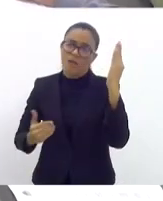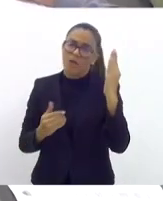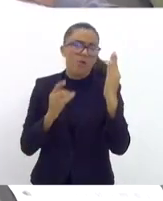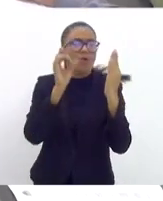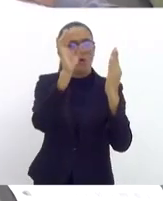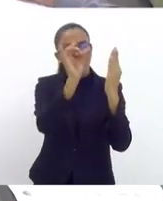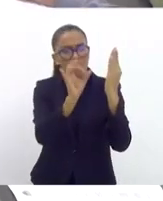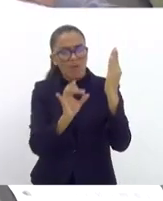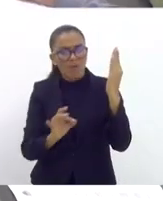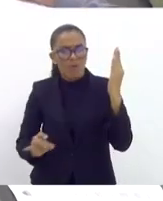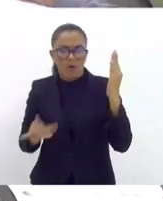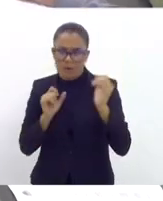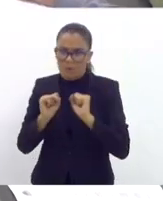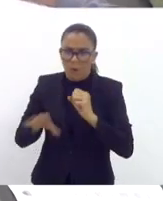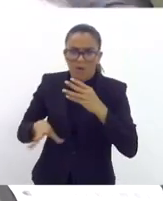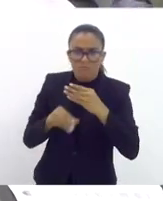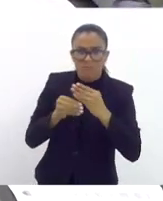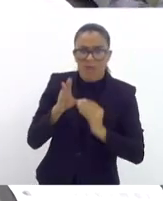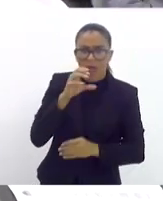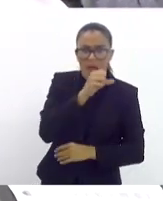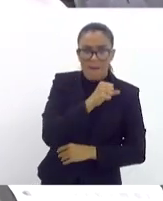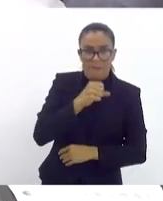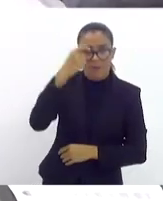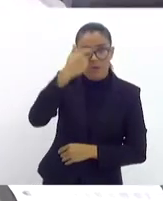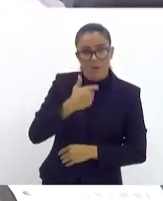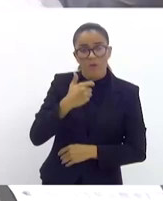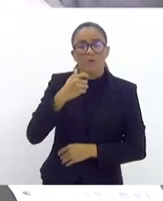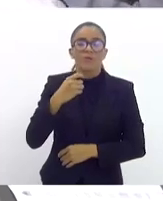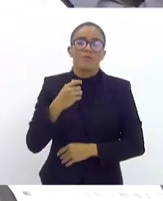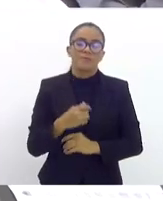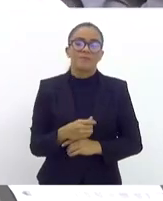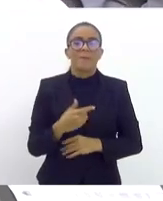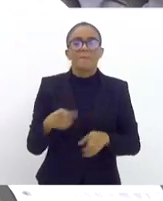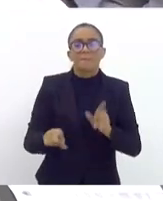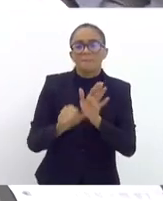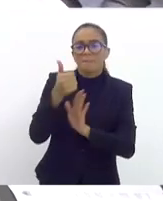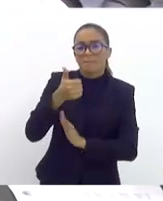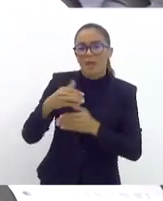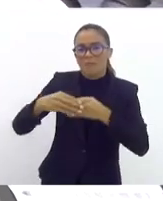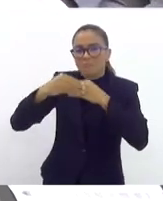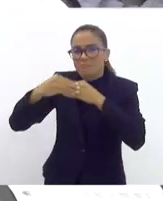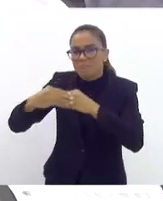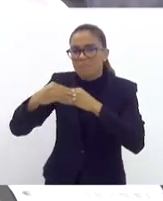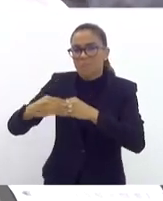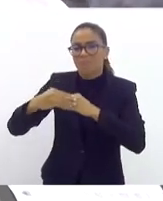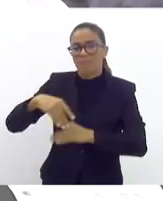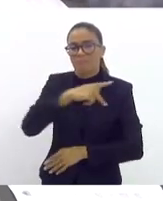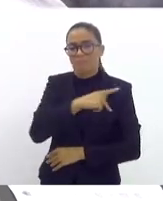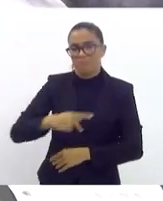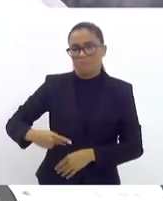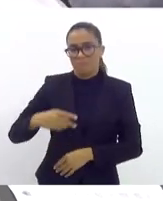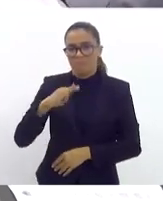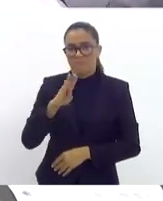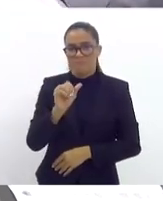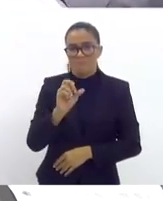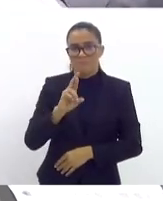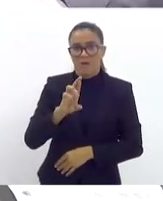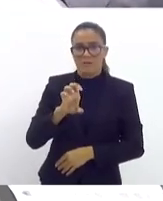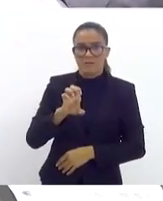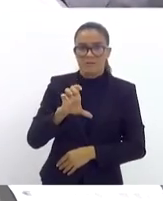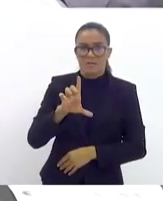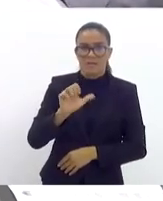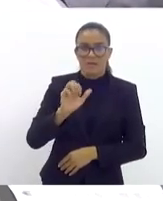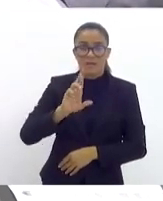de uma parte também bem rápido primeiro queria saudar o nosso Presidente para selar Que bom presidente da casa vir aqui